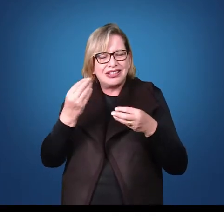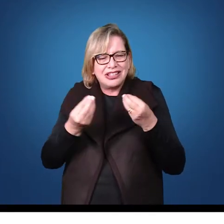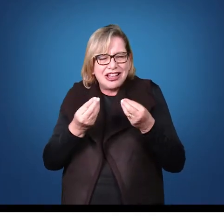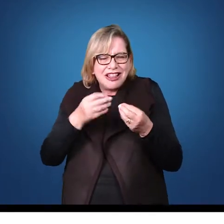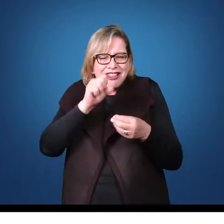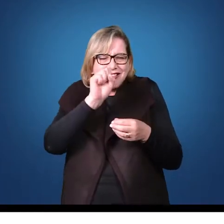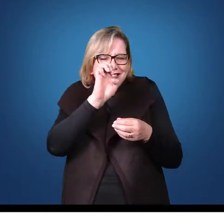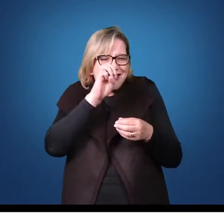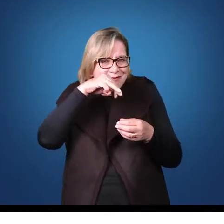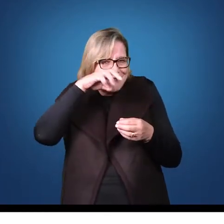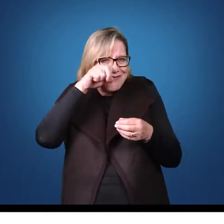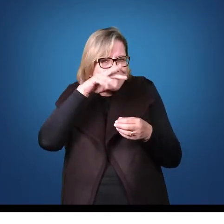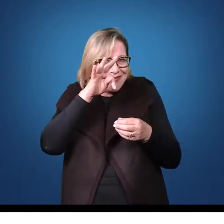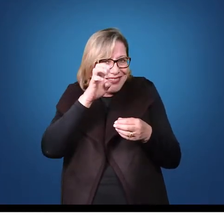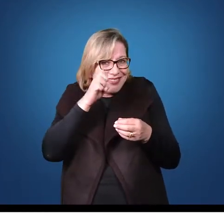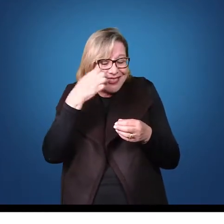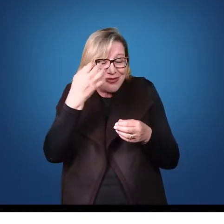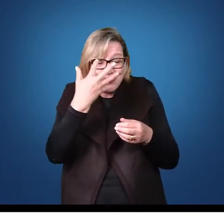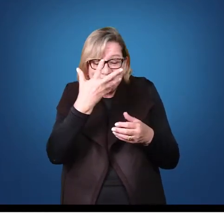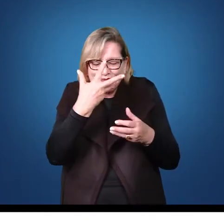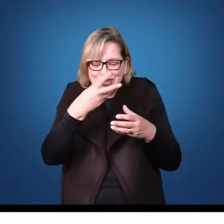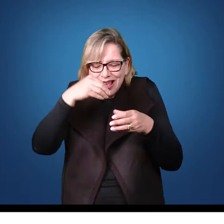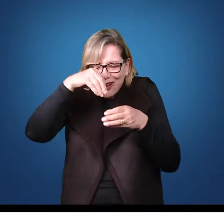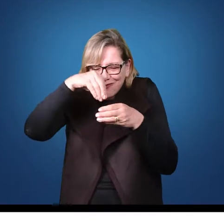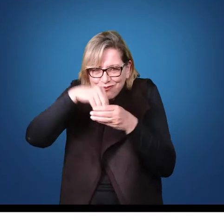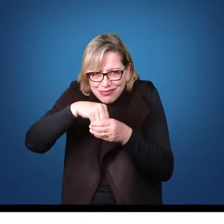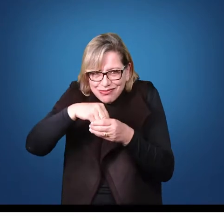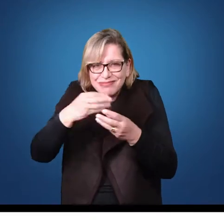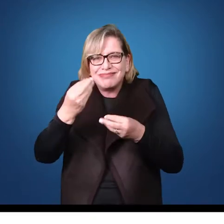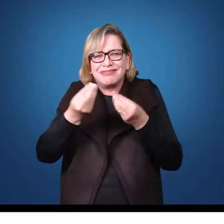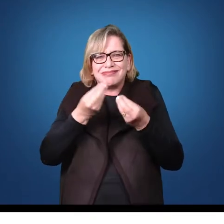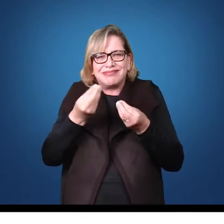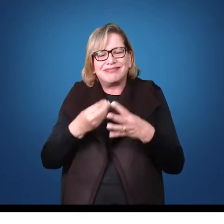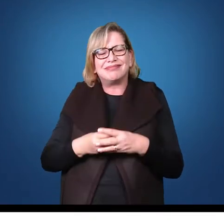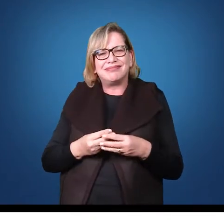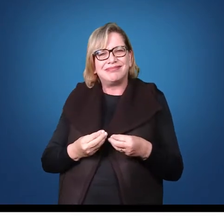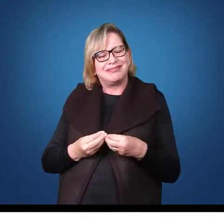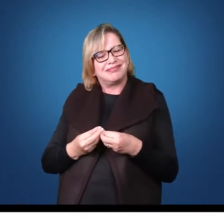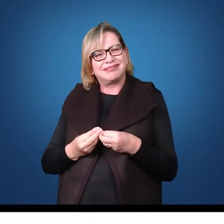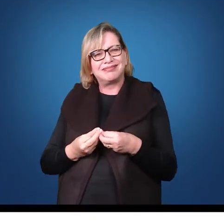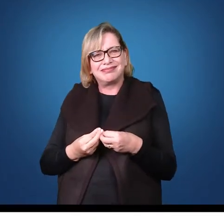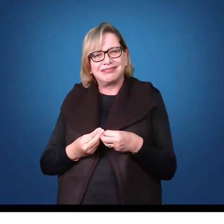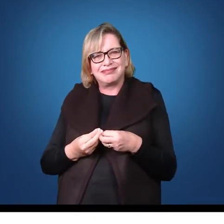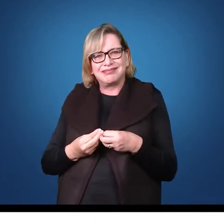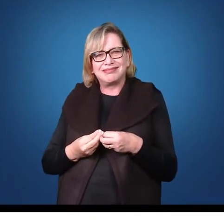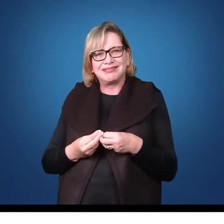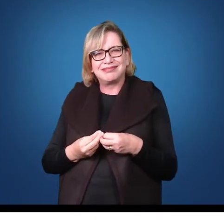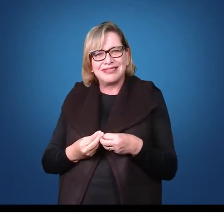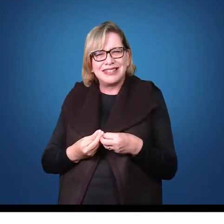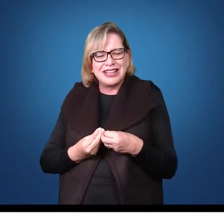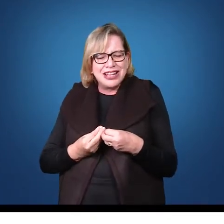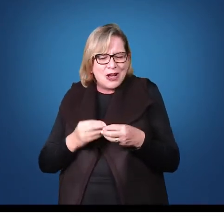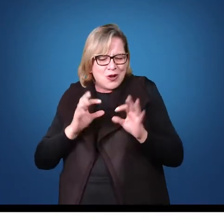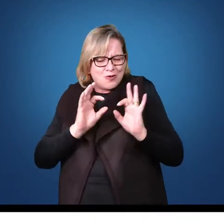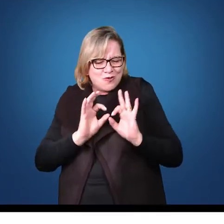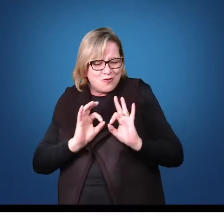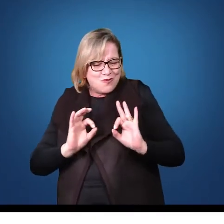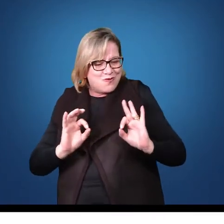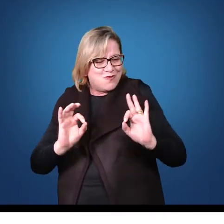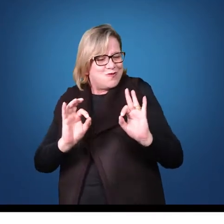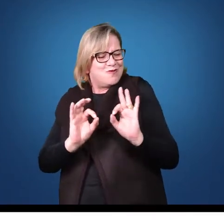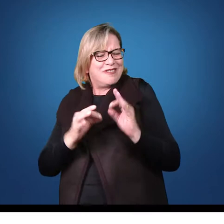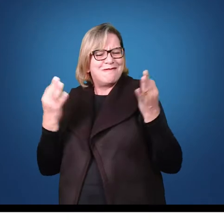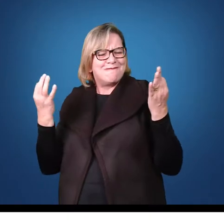essa linda semente de rabanete. Ah, que capricho,